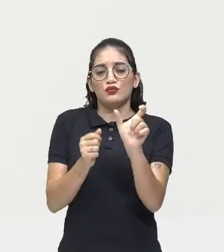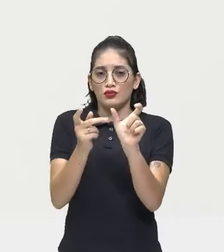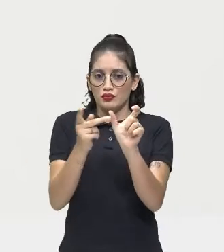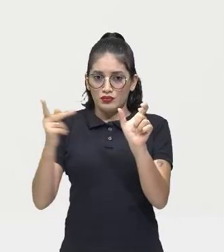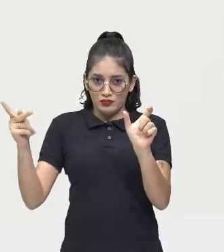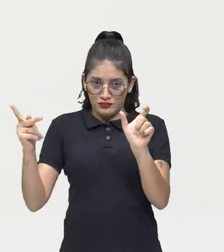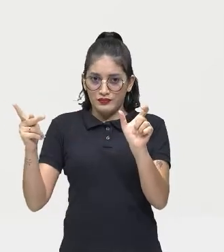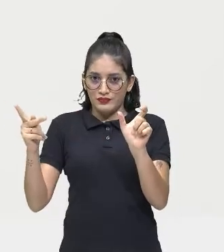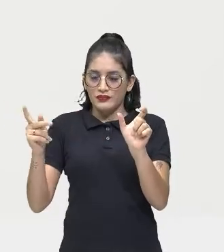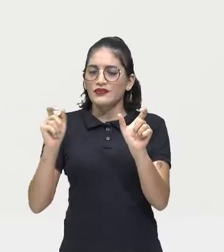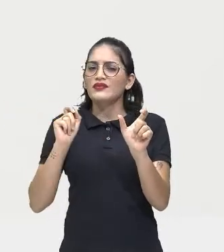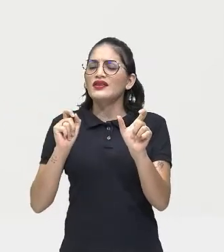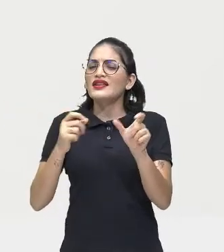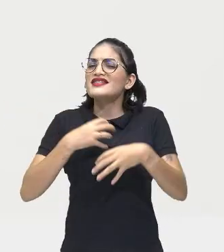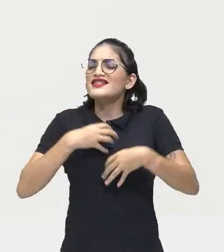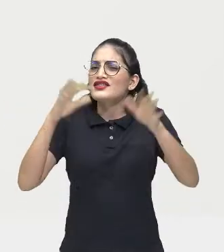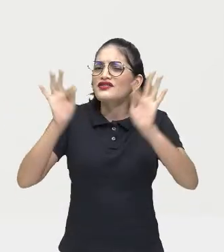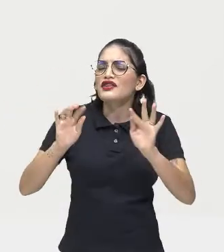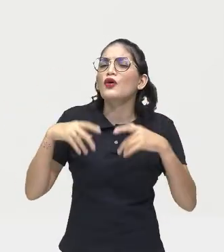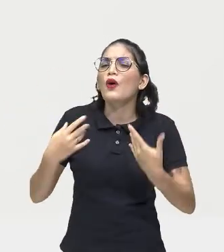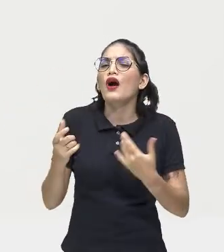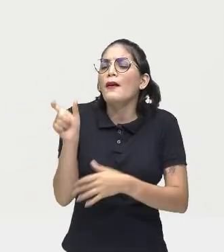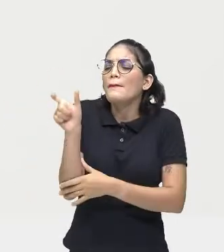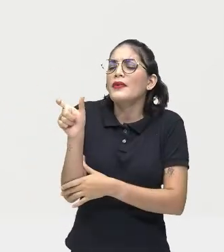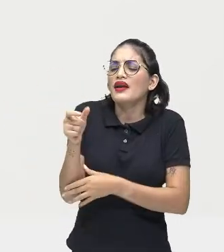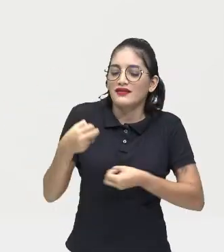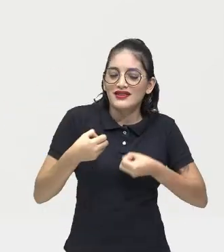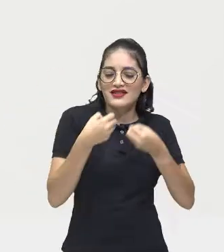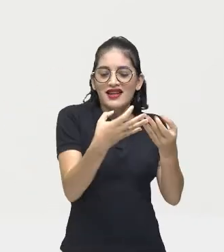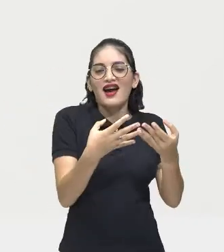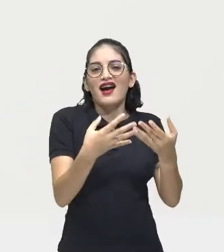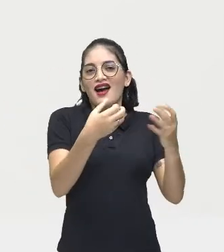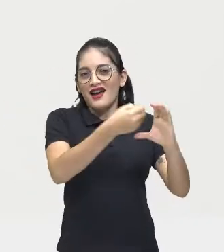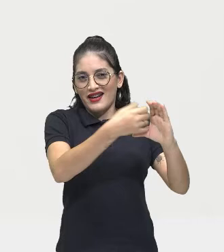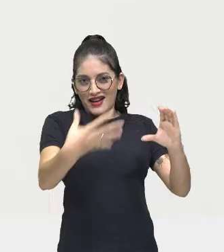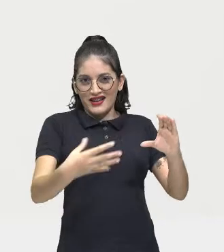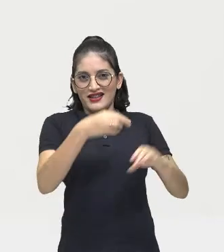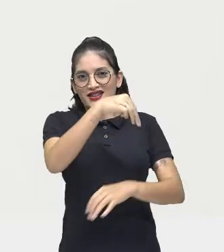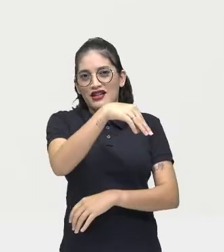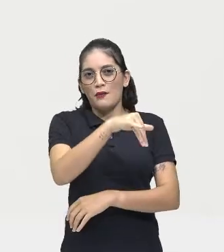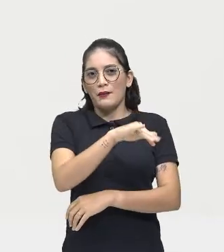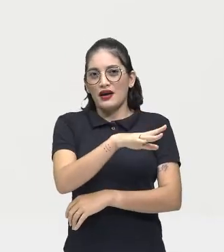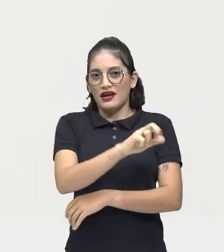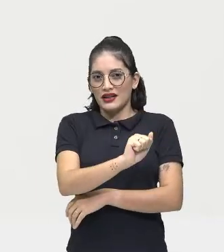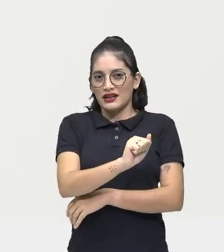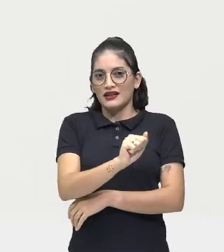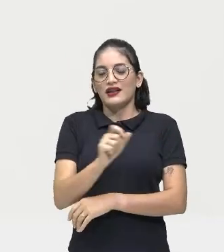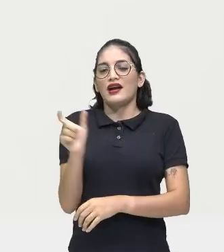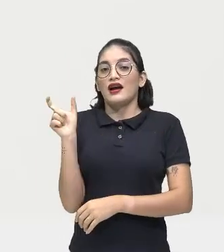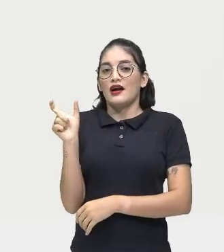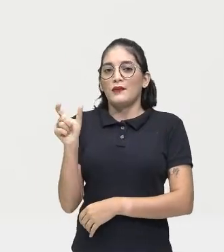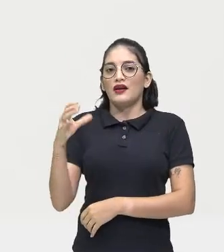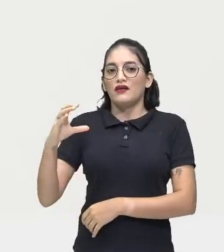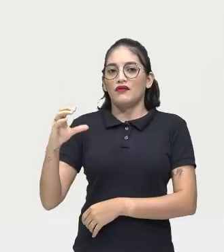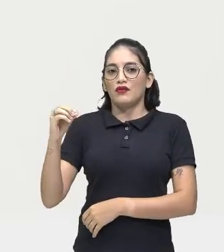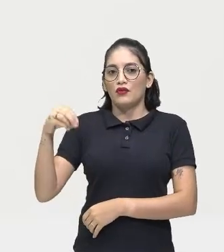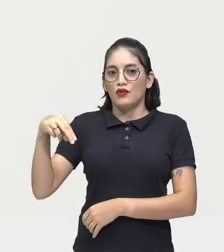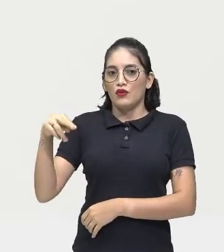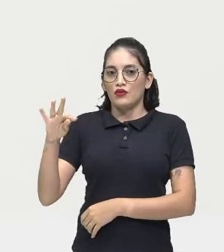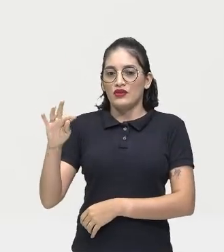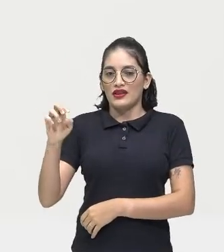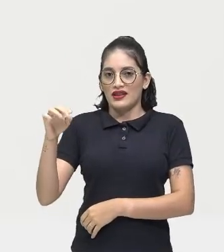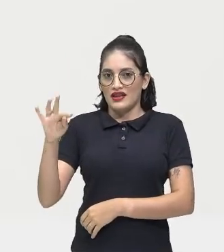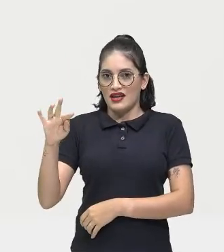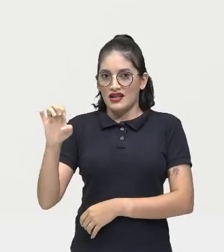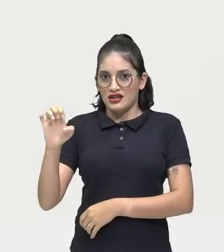sujeito. Quem é que está contente? Qual palavra que atribui característica a Maria? A palavra contente. Perceba que essa palavra